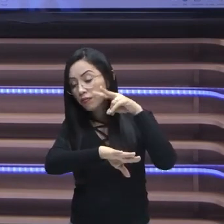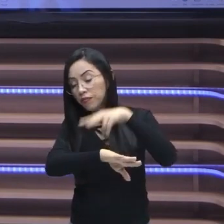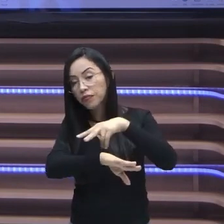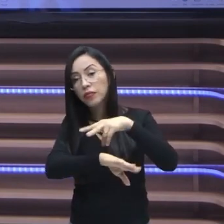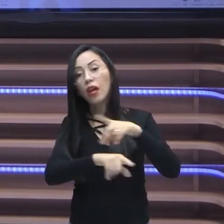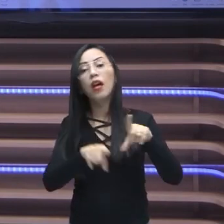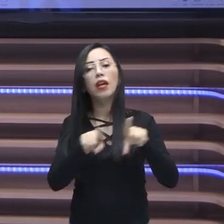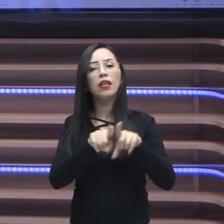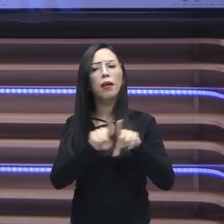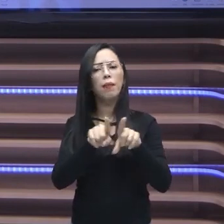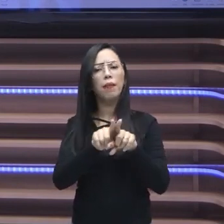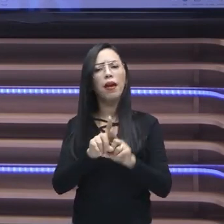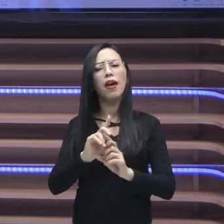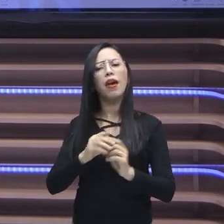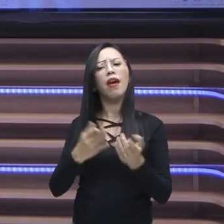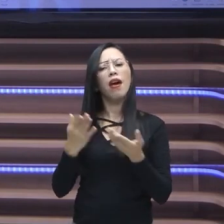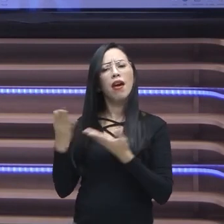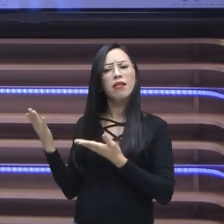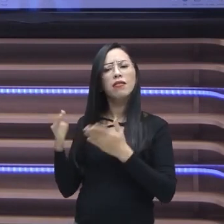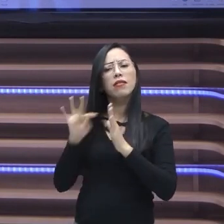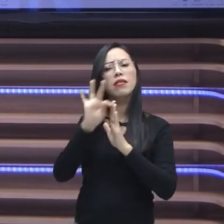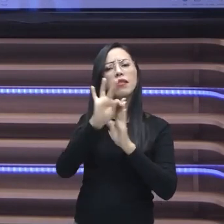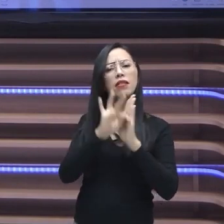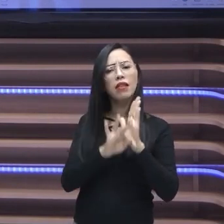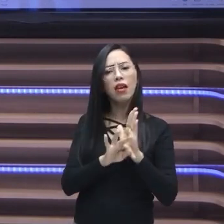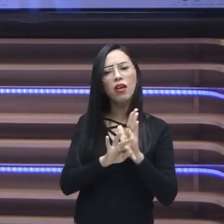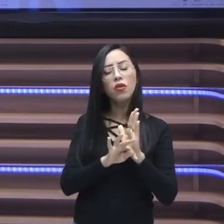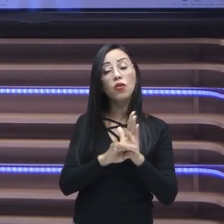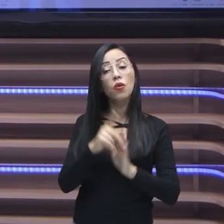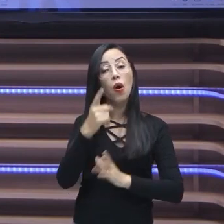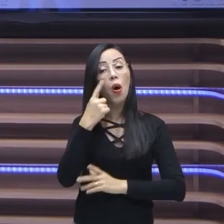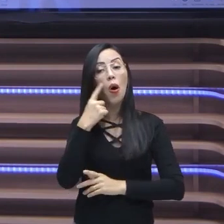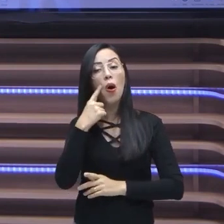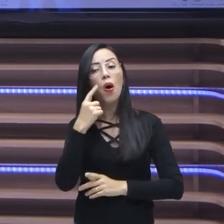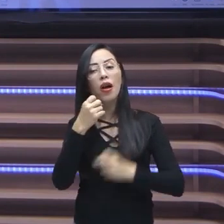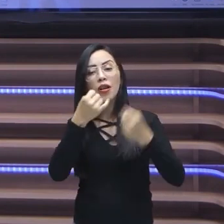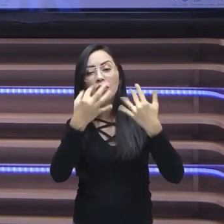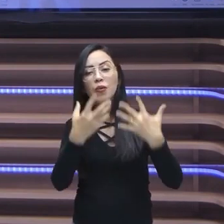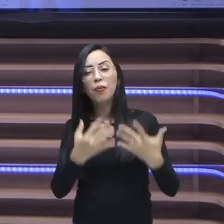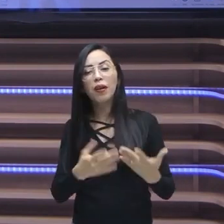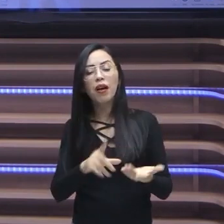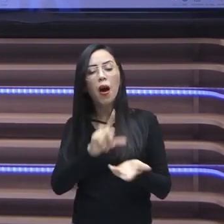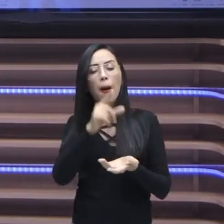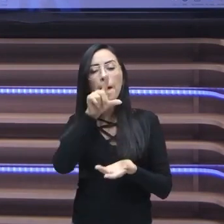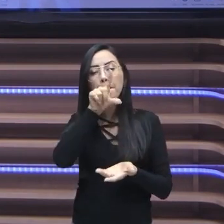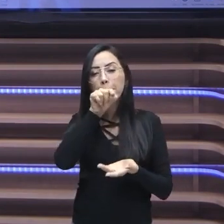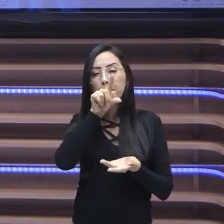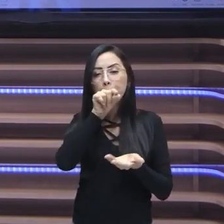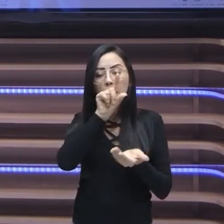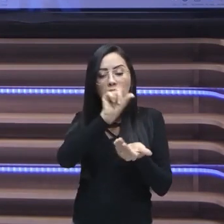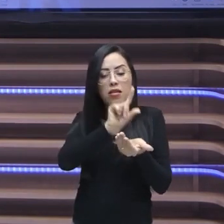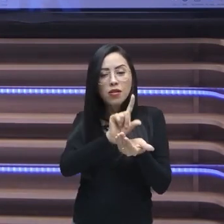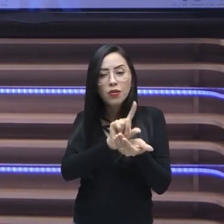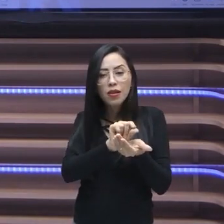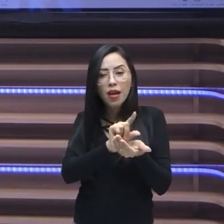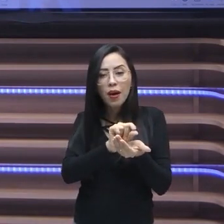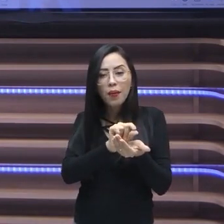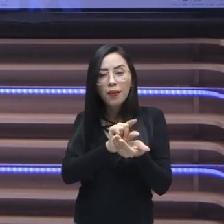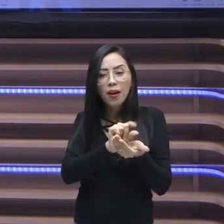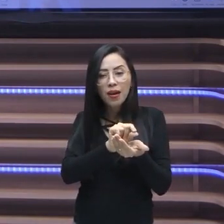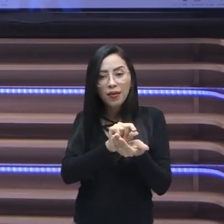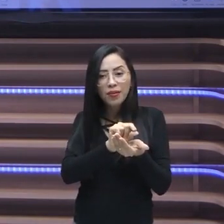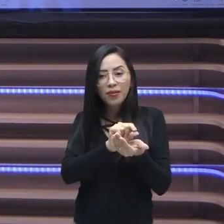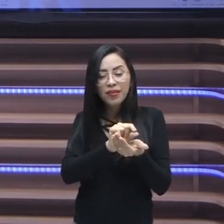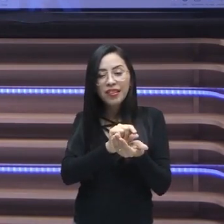final. Esse final, mais vale um pássaro na mão que 2 voando, é típico de uma